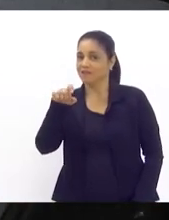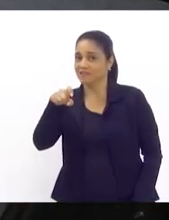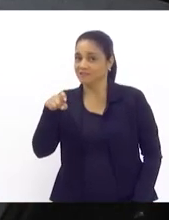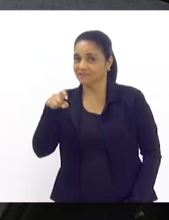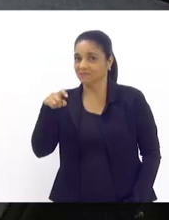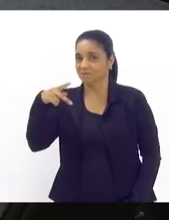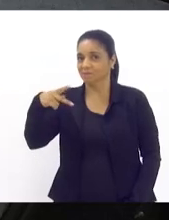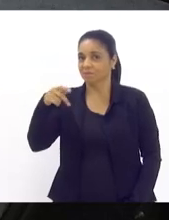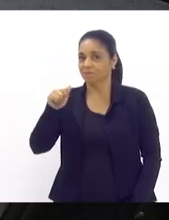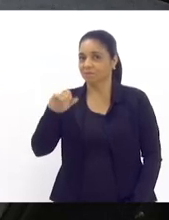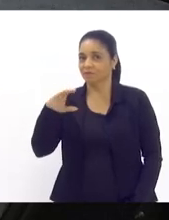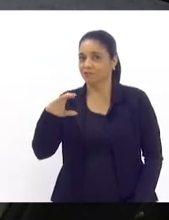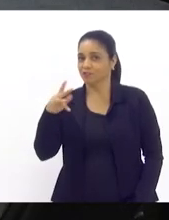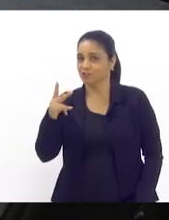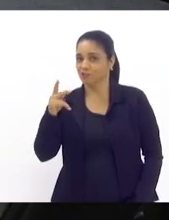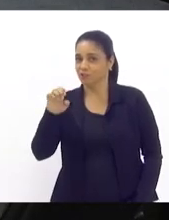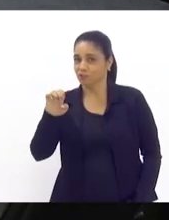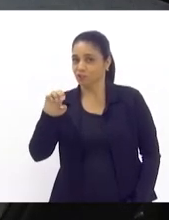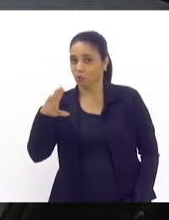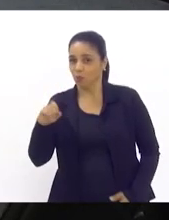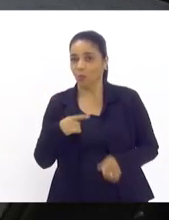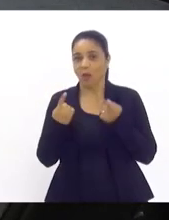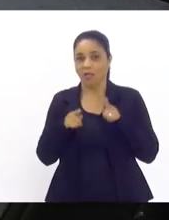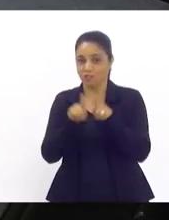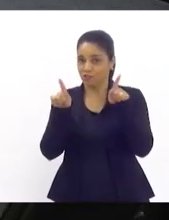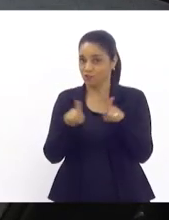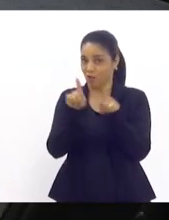não? É irmão gêmeo, tem jeito.